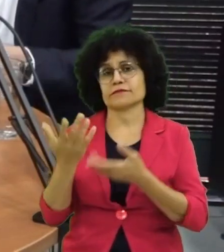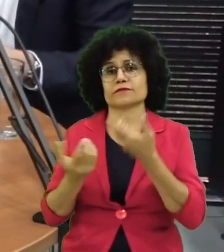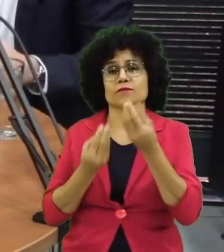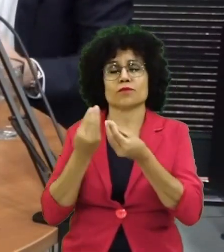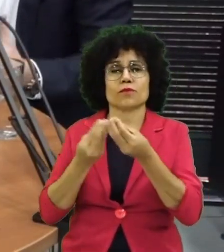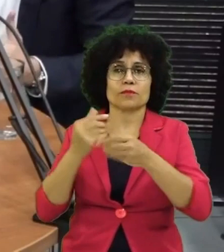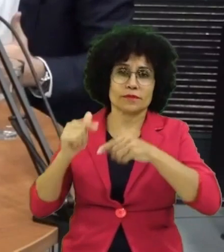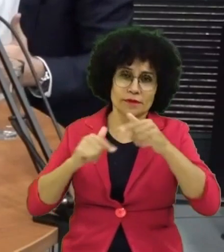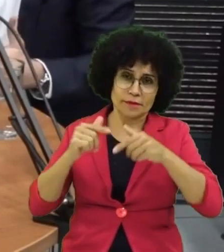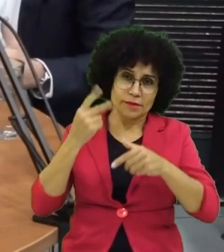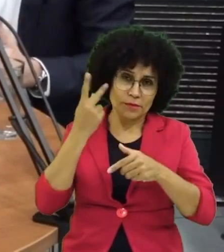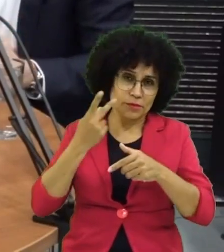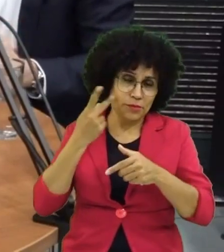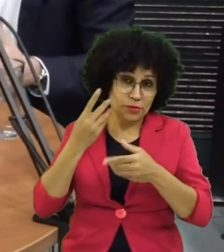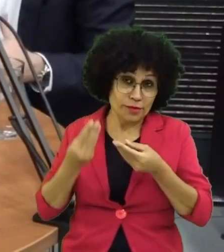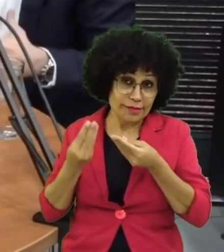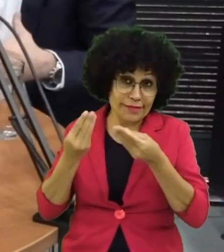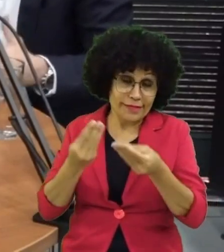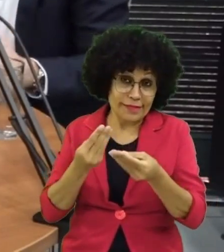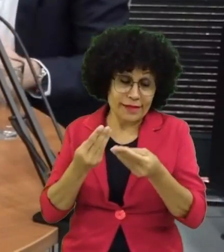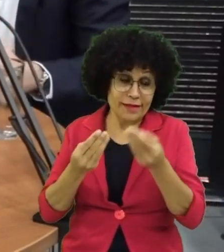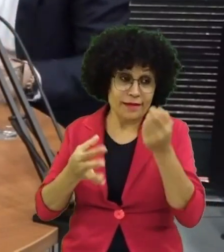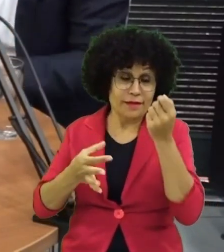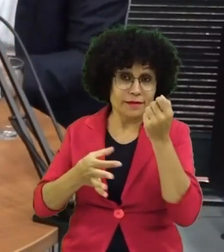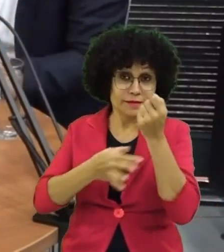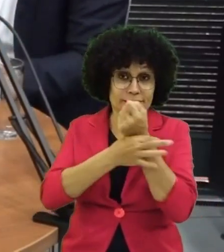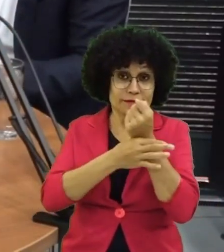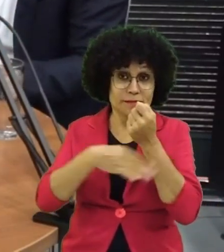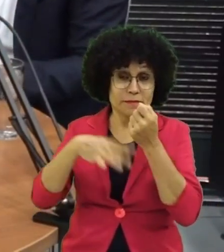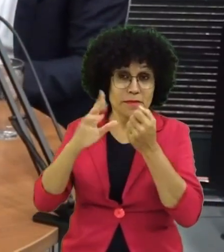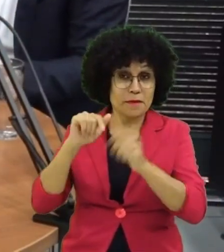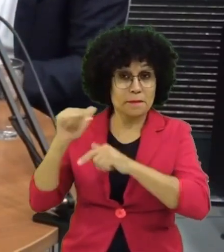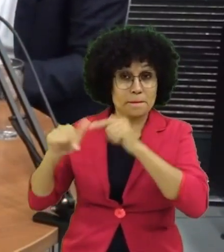promotor, né, dá mais segurança para o promotor lá da ponta atuar,